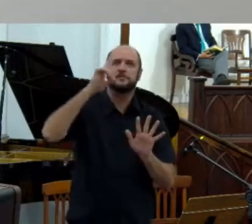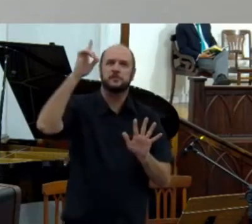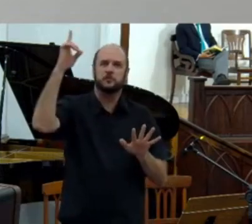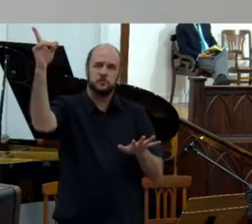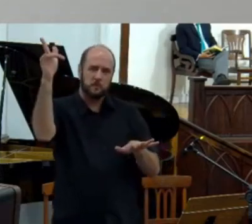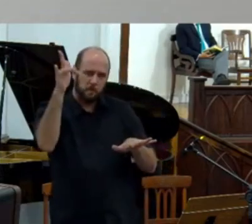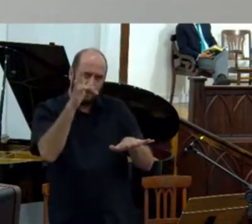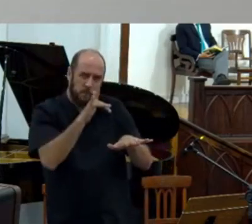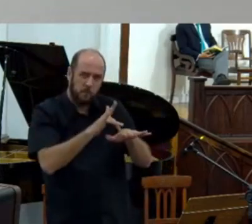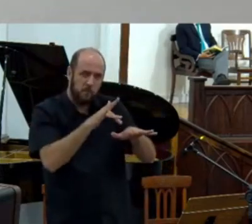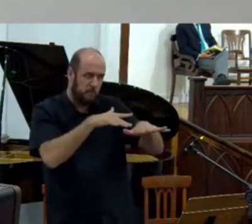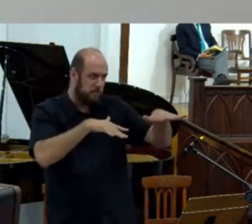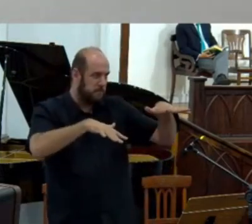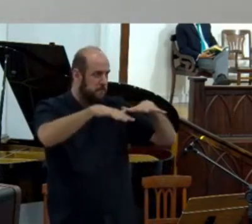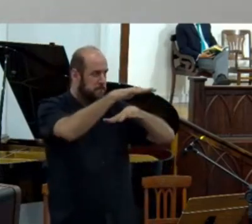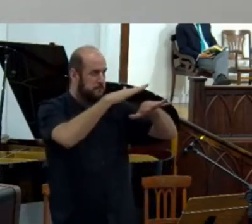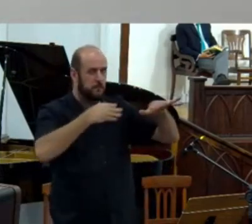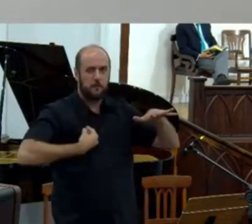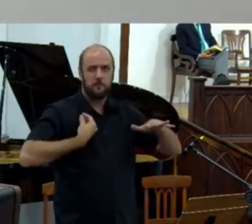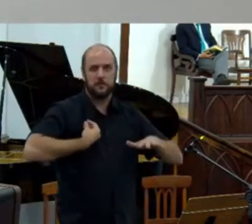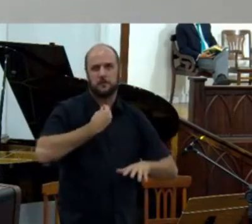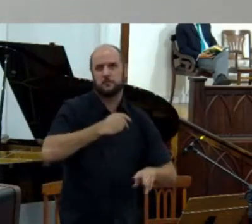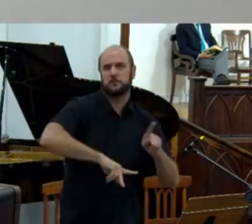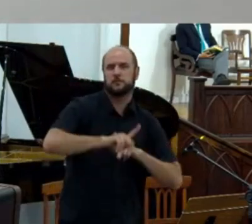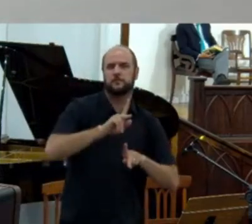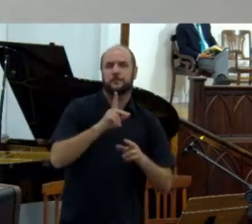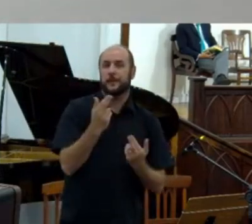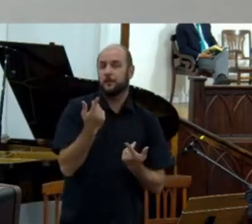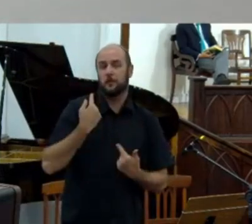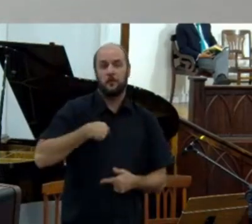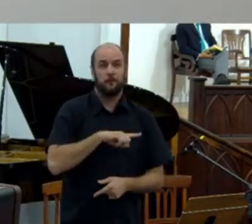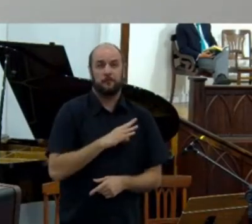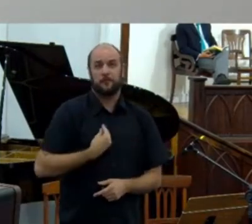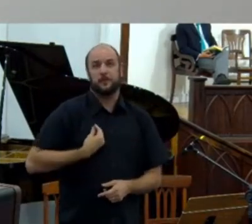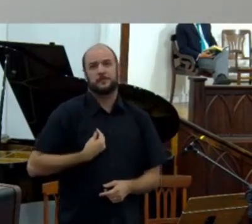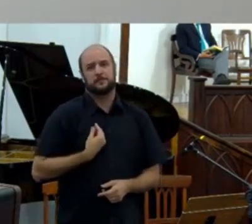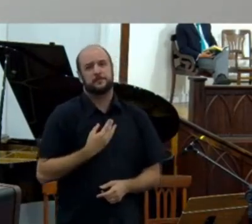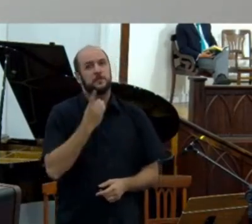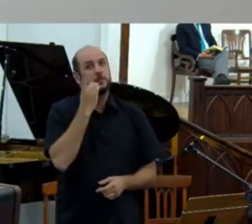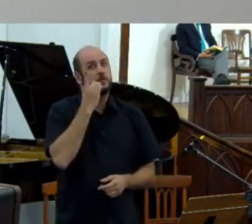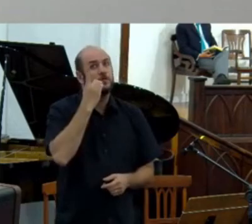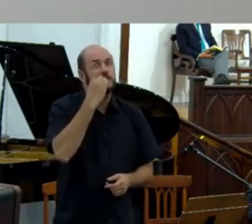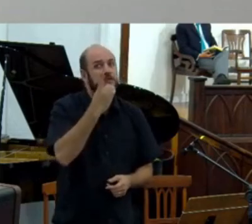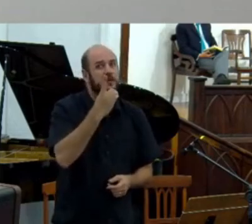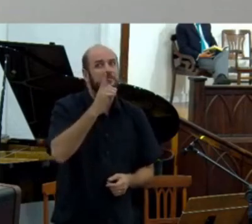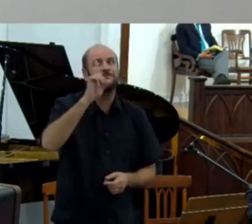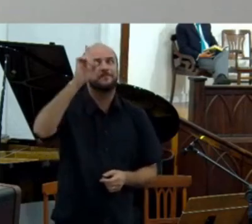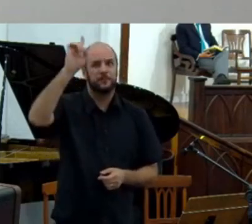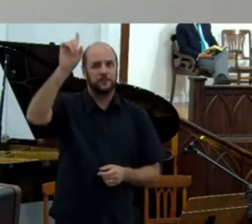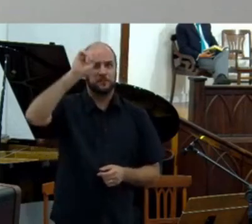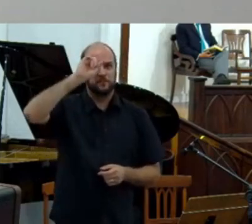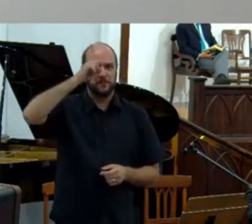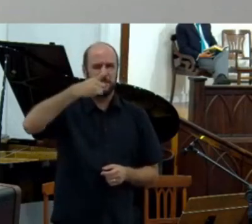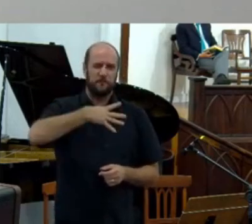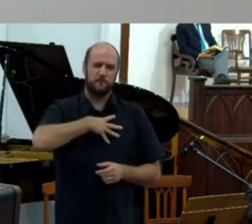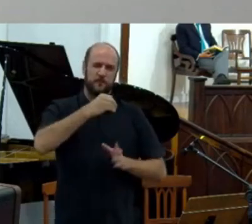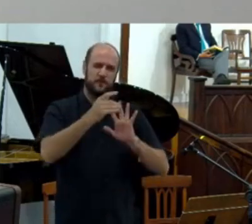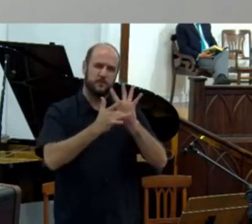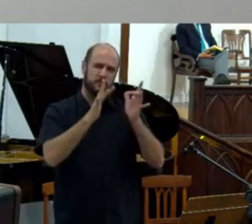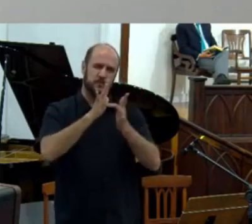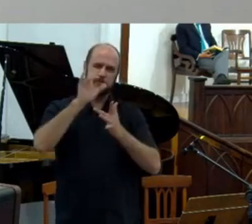na vida da humanidade. E é assim com nossa própria vida. Um dia o Senhor precisou enviar o seu Filho